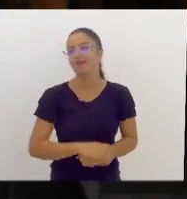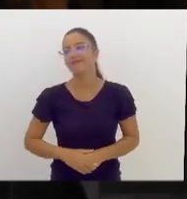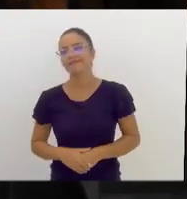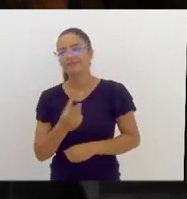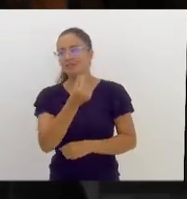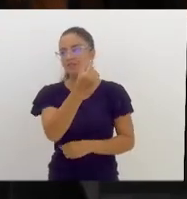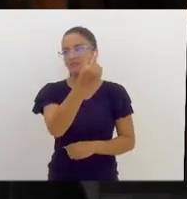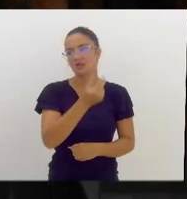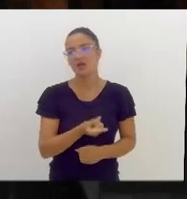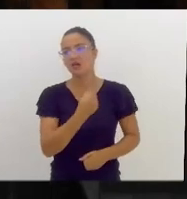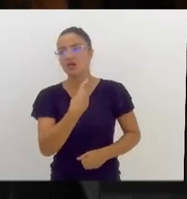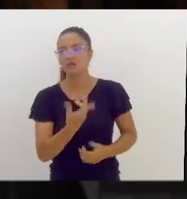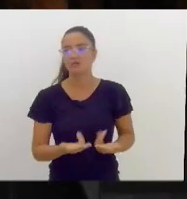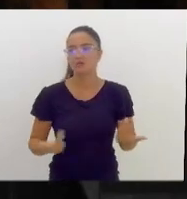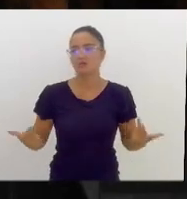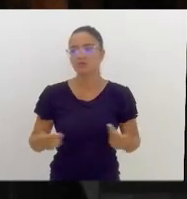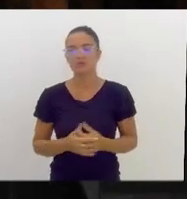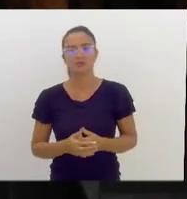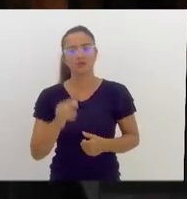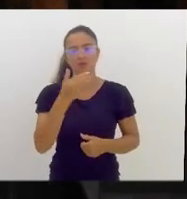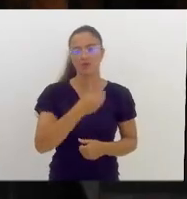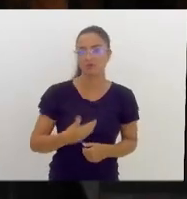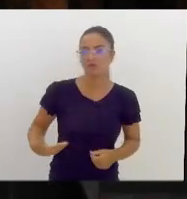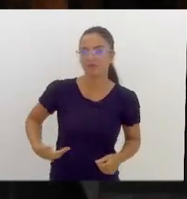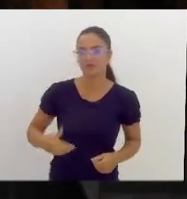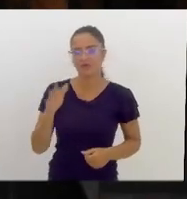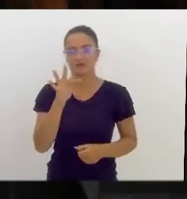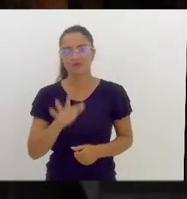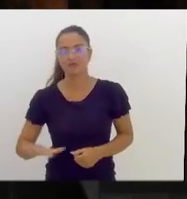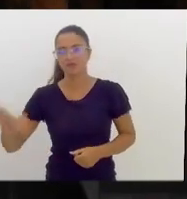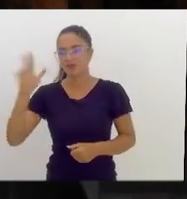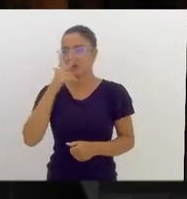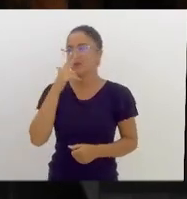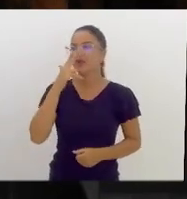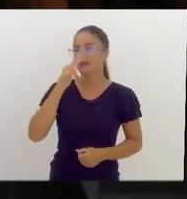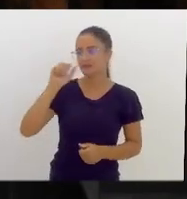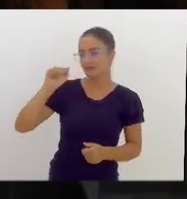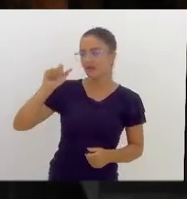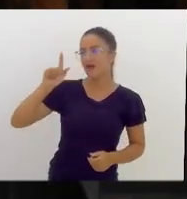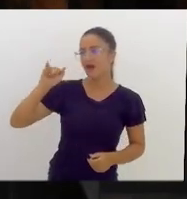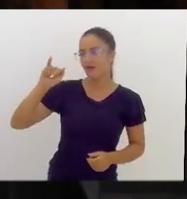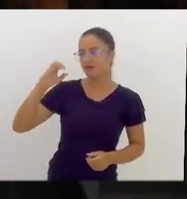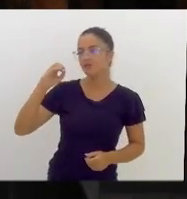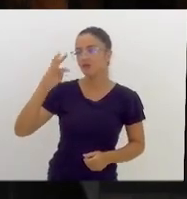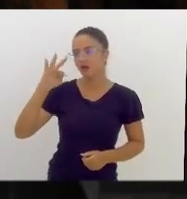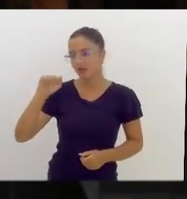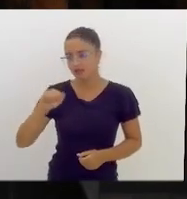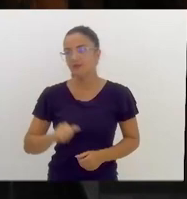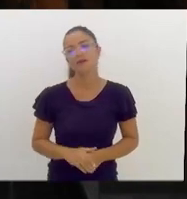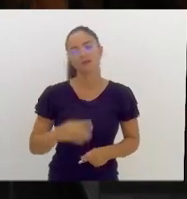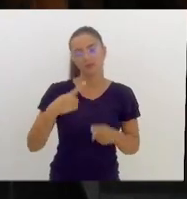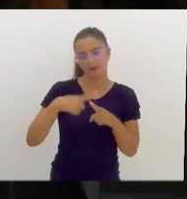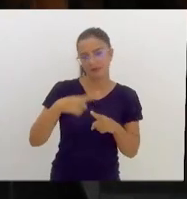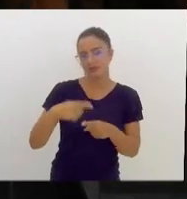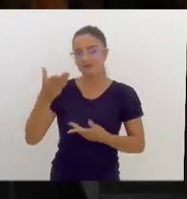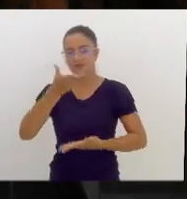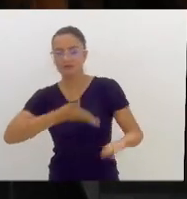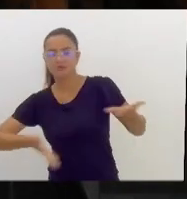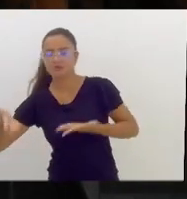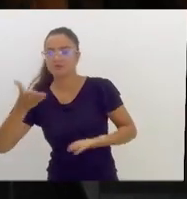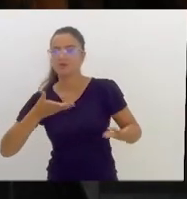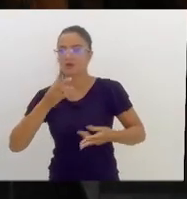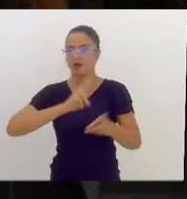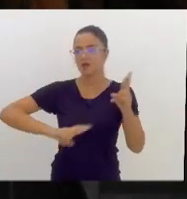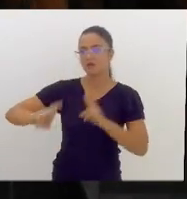governo federal se transforma num agiota que intermedia a relação dos estados